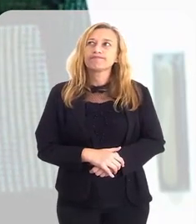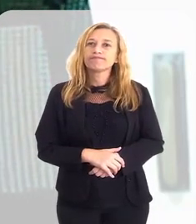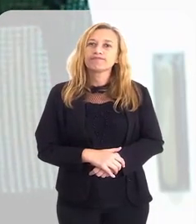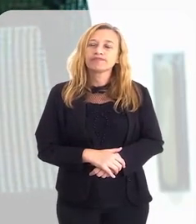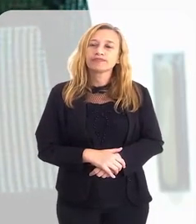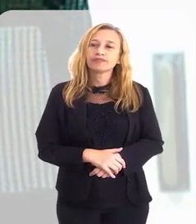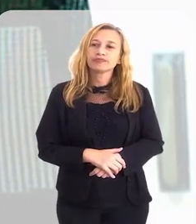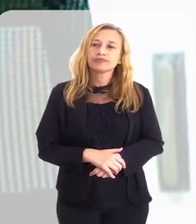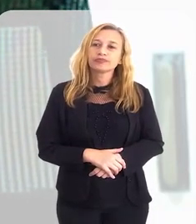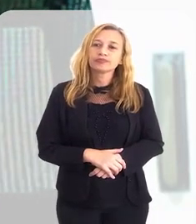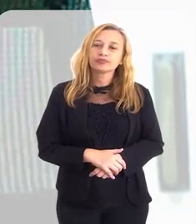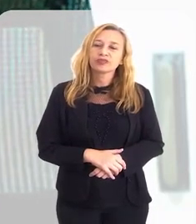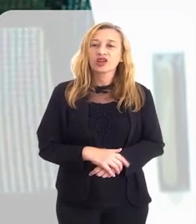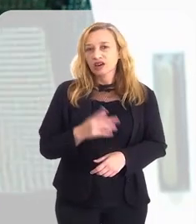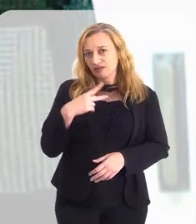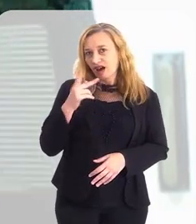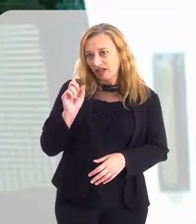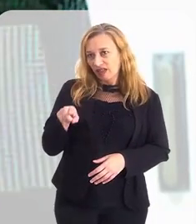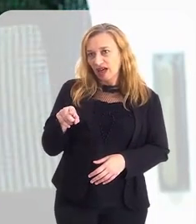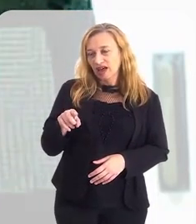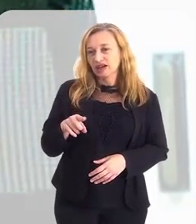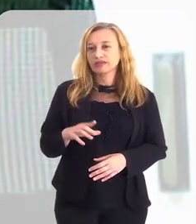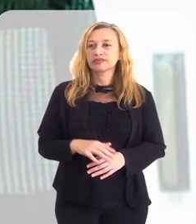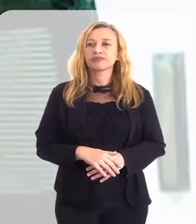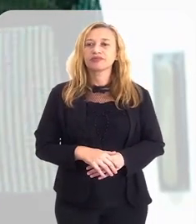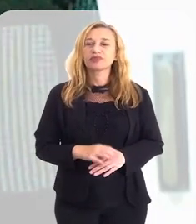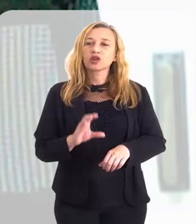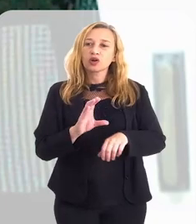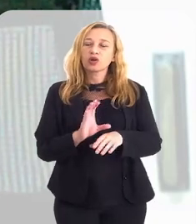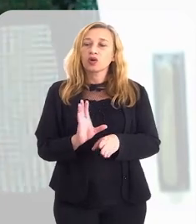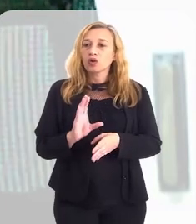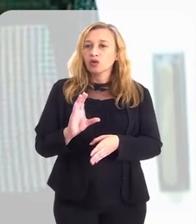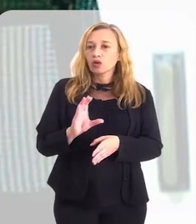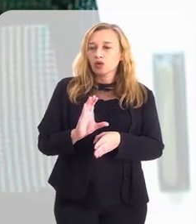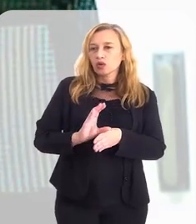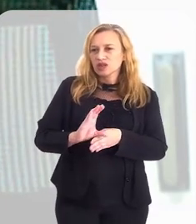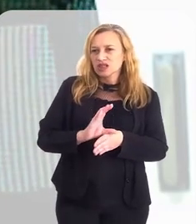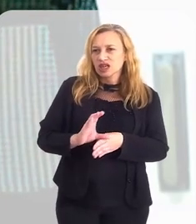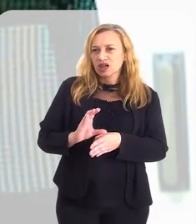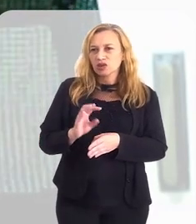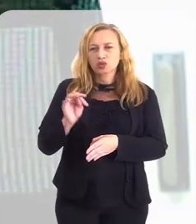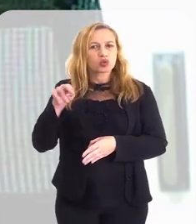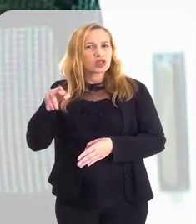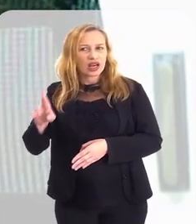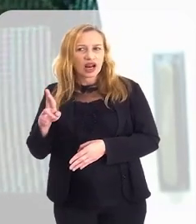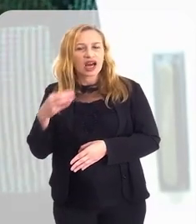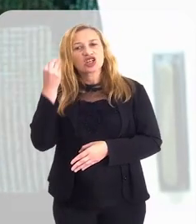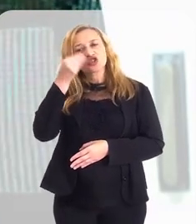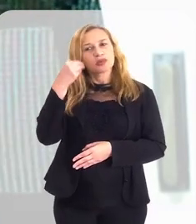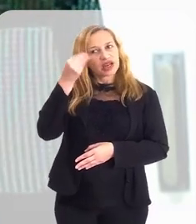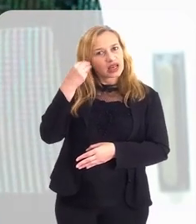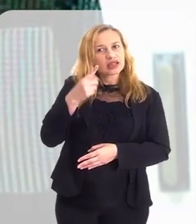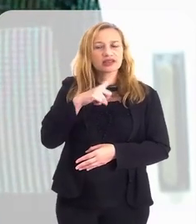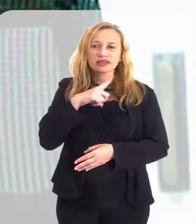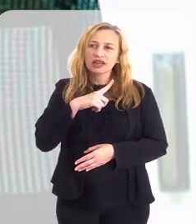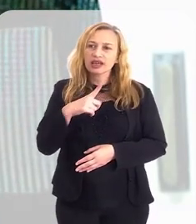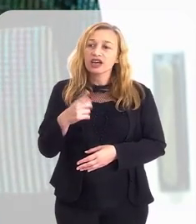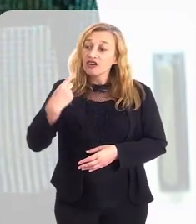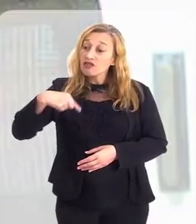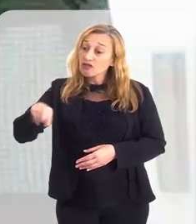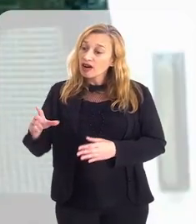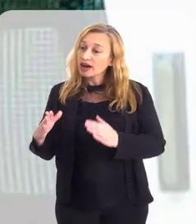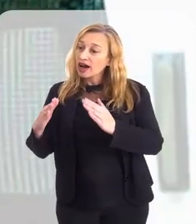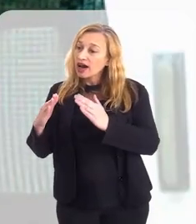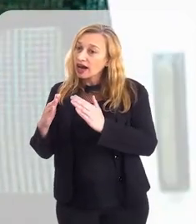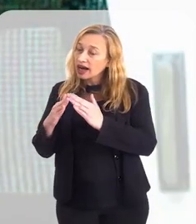né, cita isso, né, vai mencionar isso para o Conselho Tutelar tem experiências assim, vai